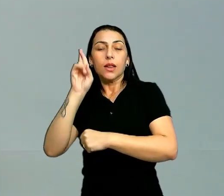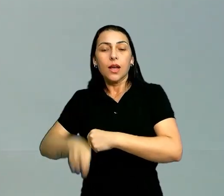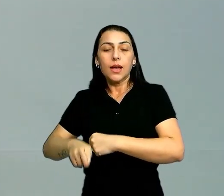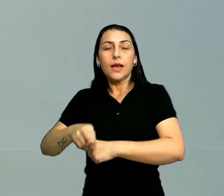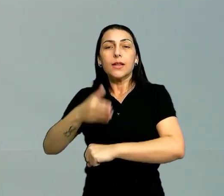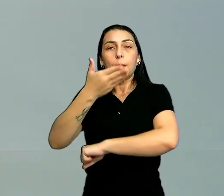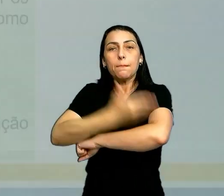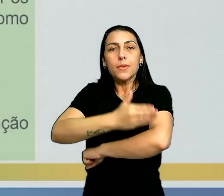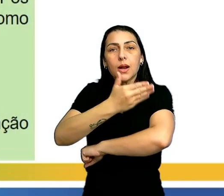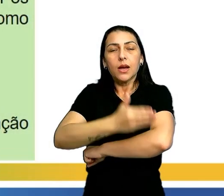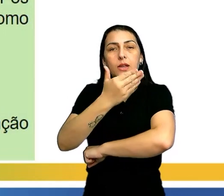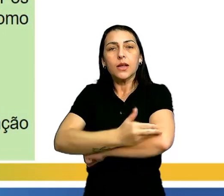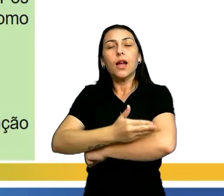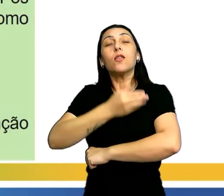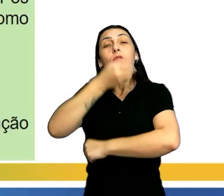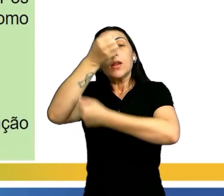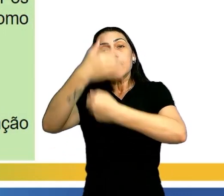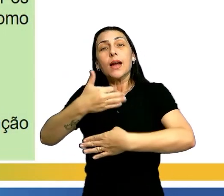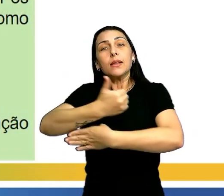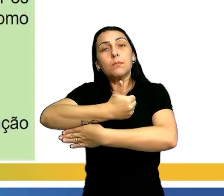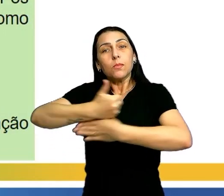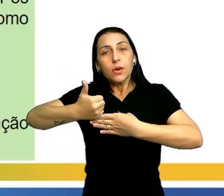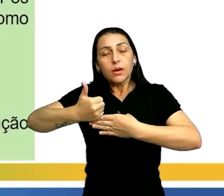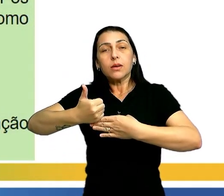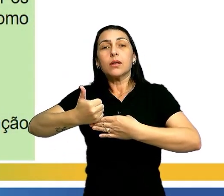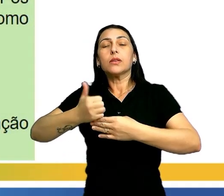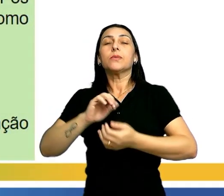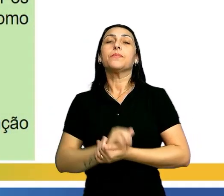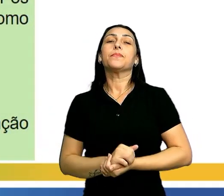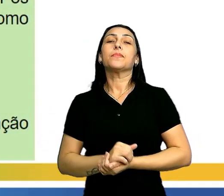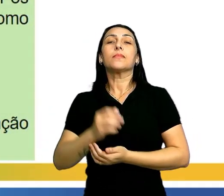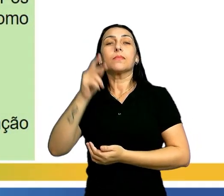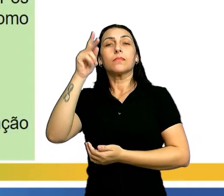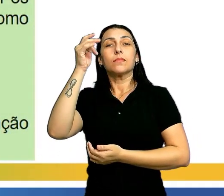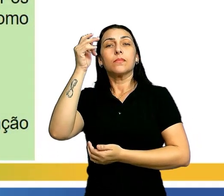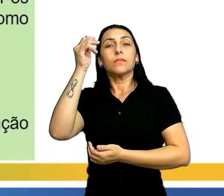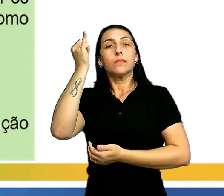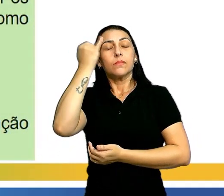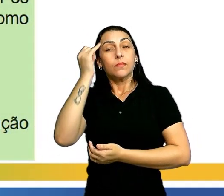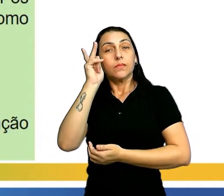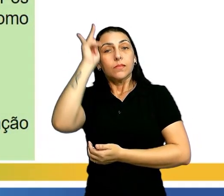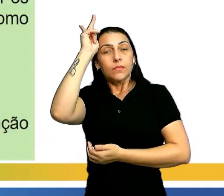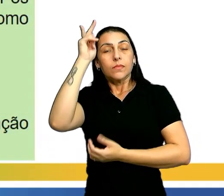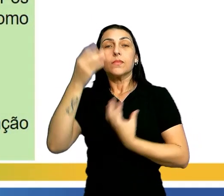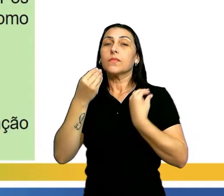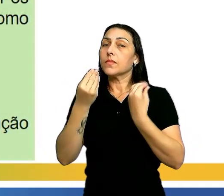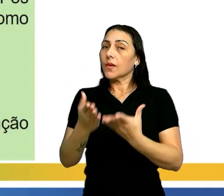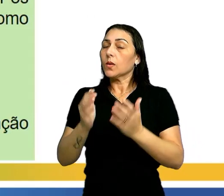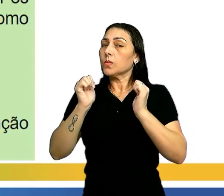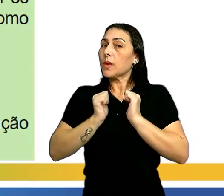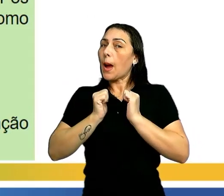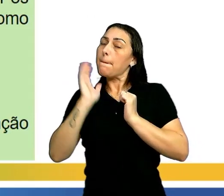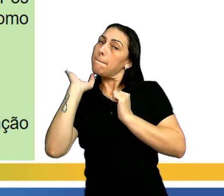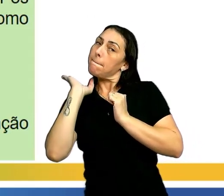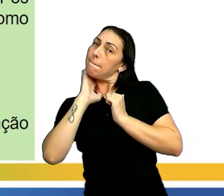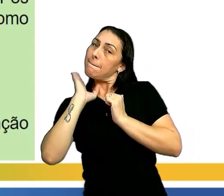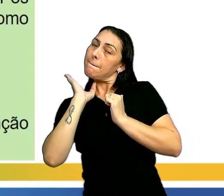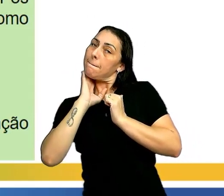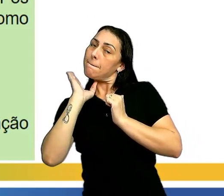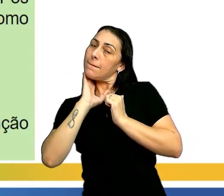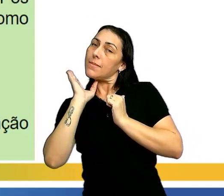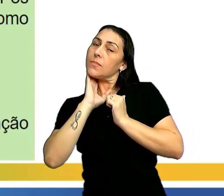da moralidade. Bom, então, Kant atribuiu ao comodismo, à preguiça e à